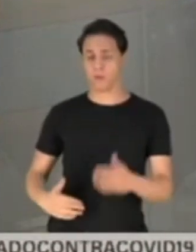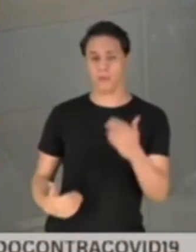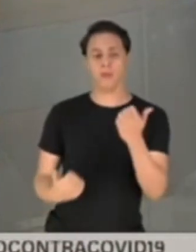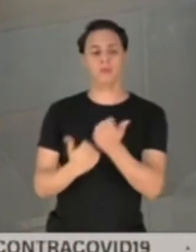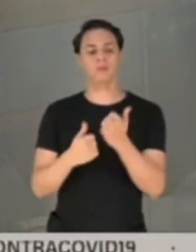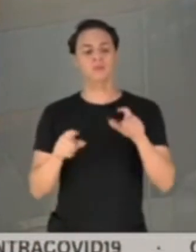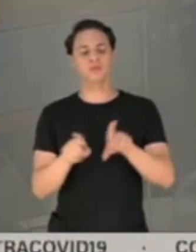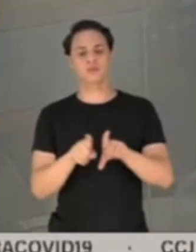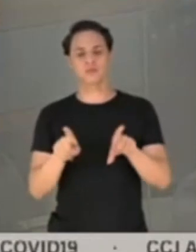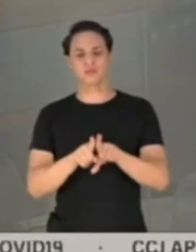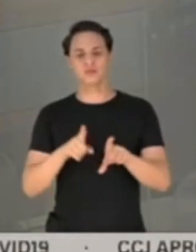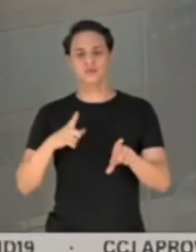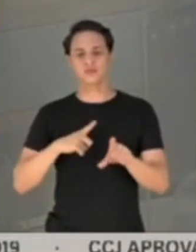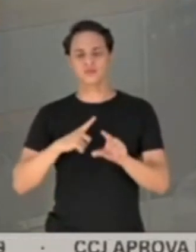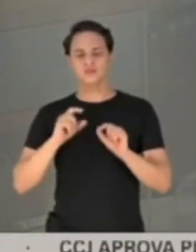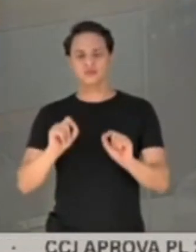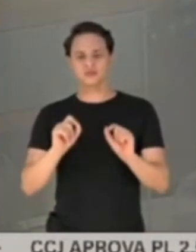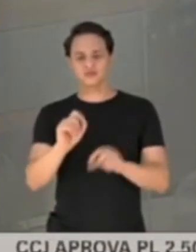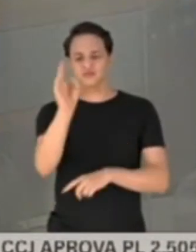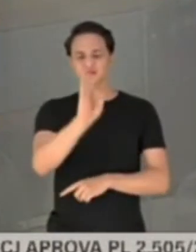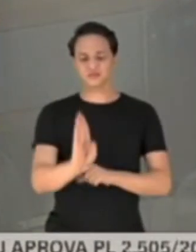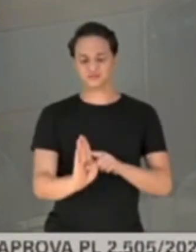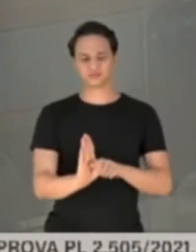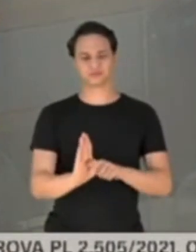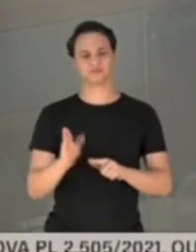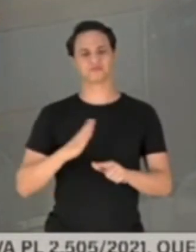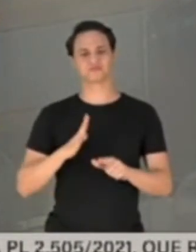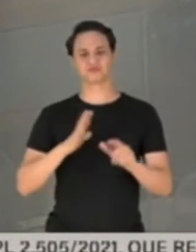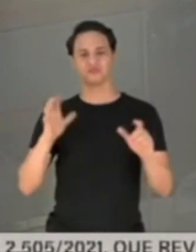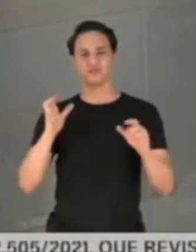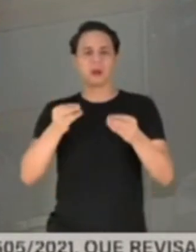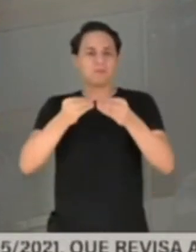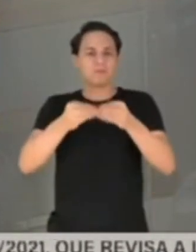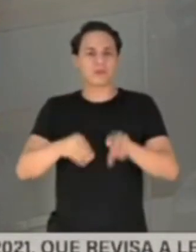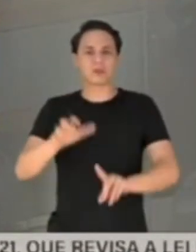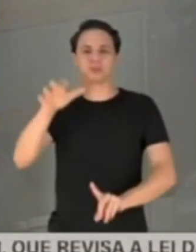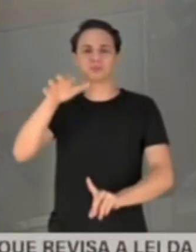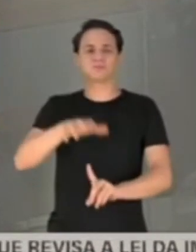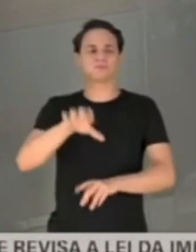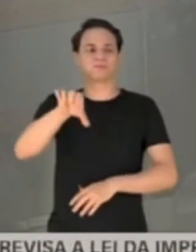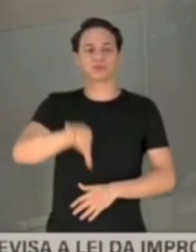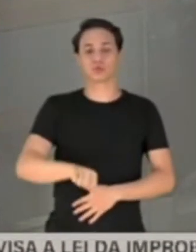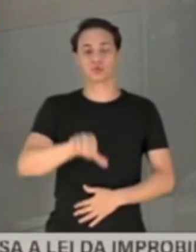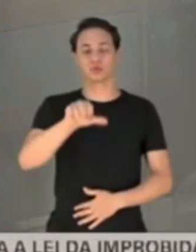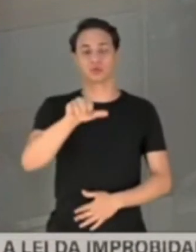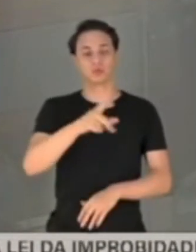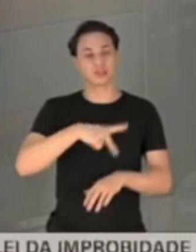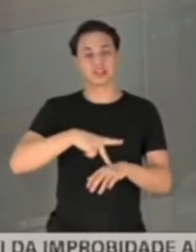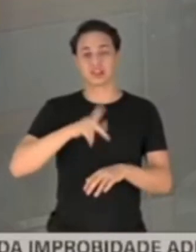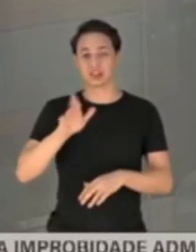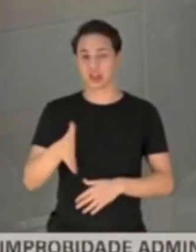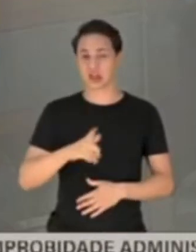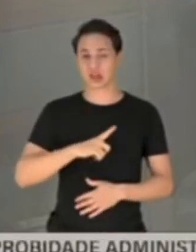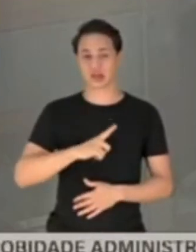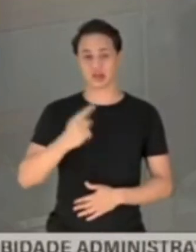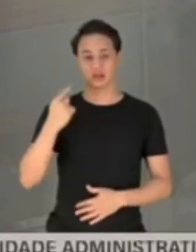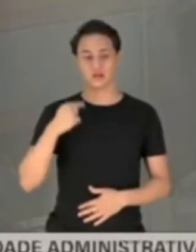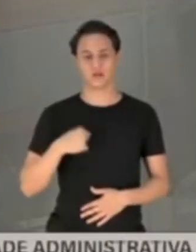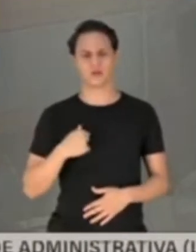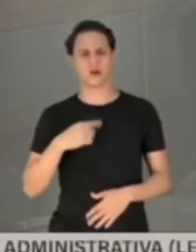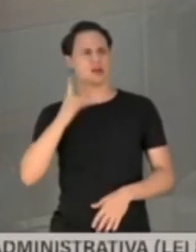apoiadores mergulharam o Brasil na maior tragédia que esse país já teve. uma tragédia, que